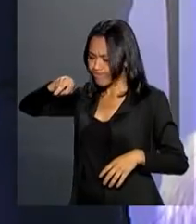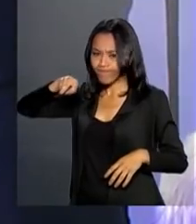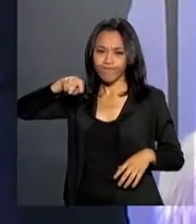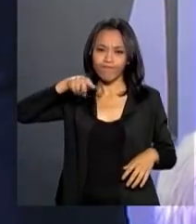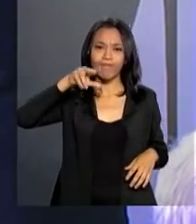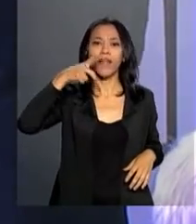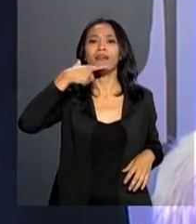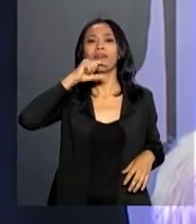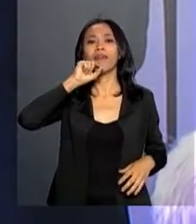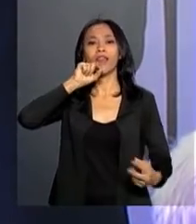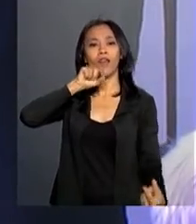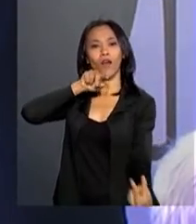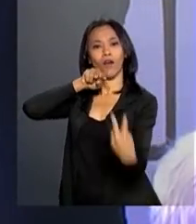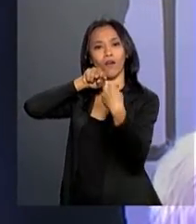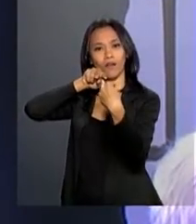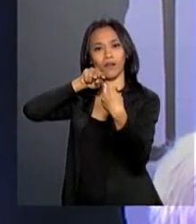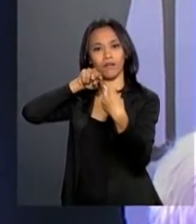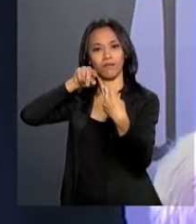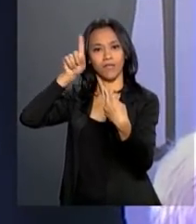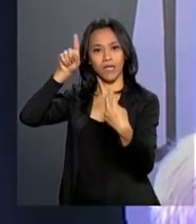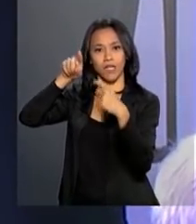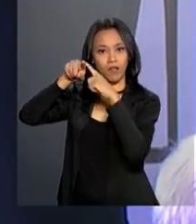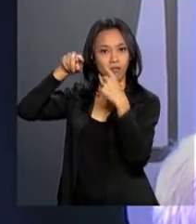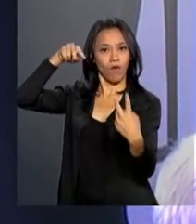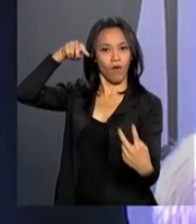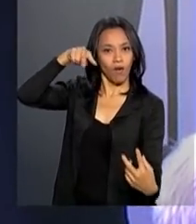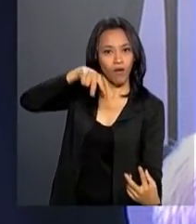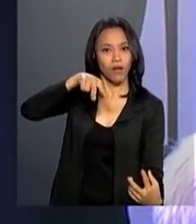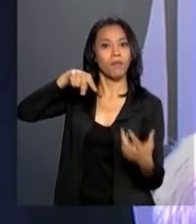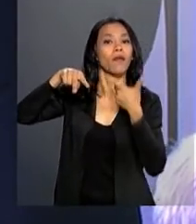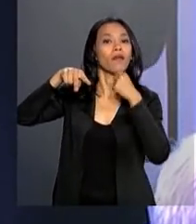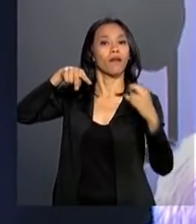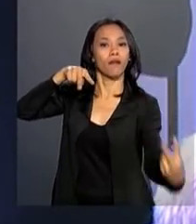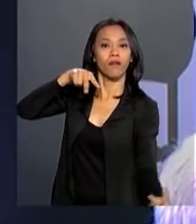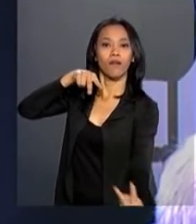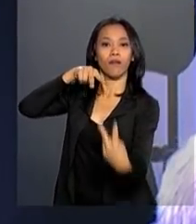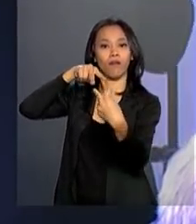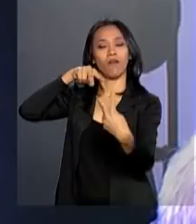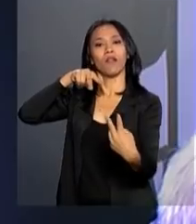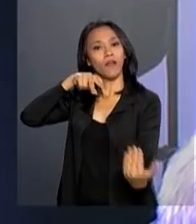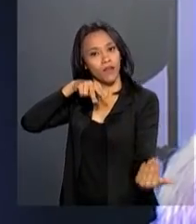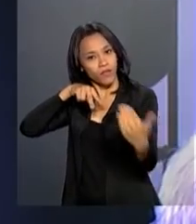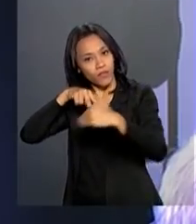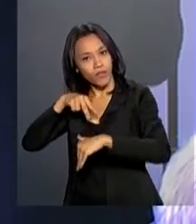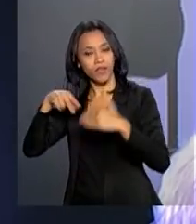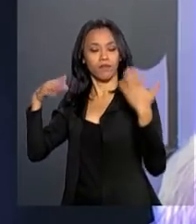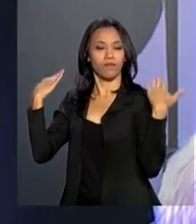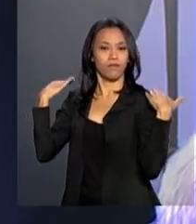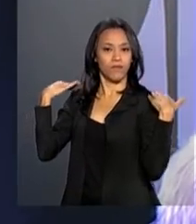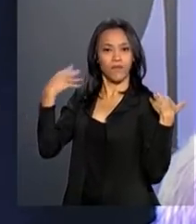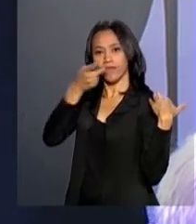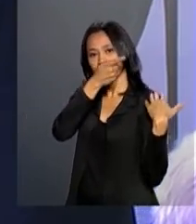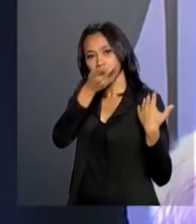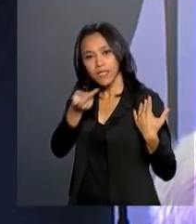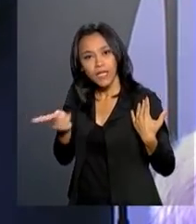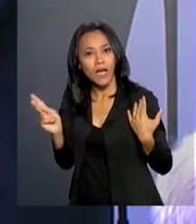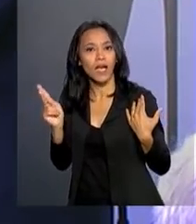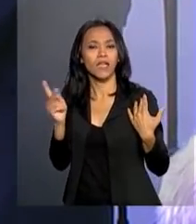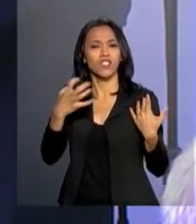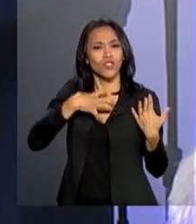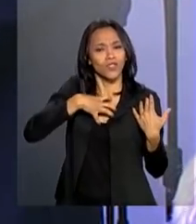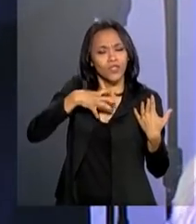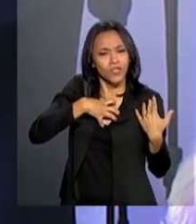quem o examina, para quem vem visitá-lo. E esta meiguice, esta candura,